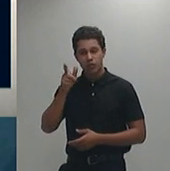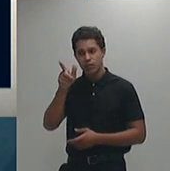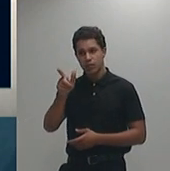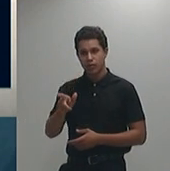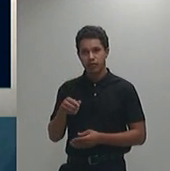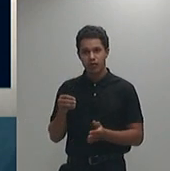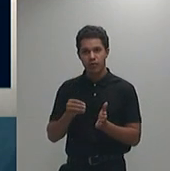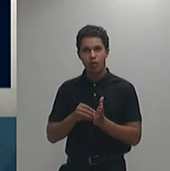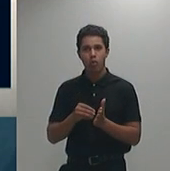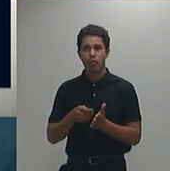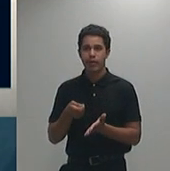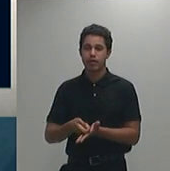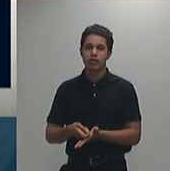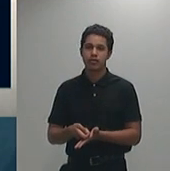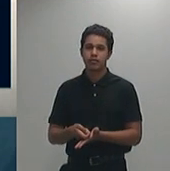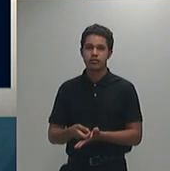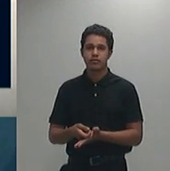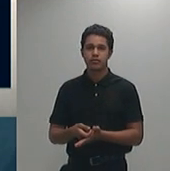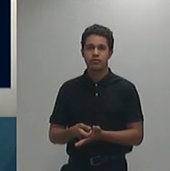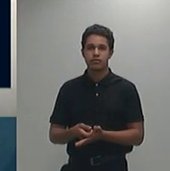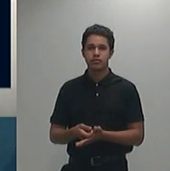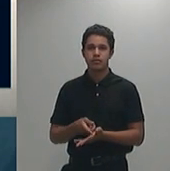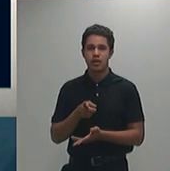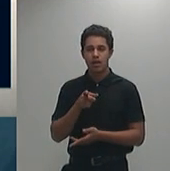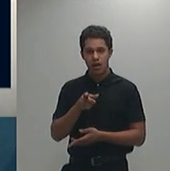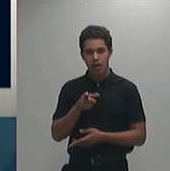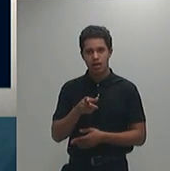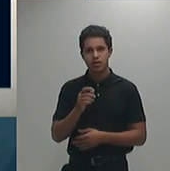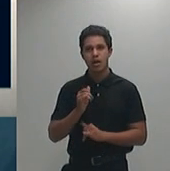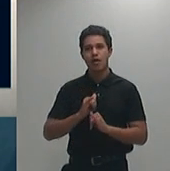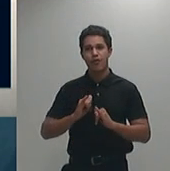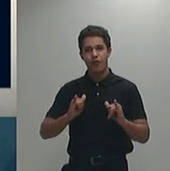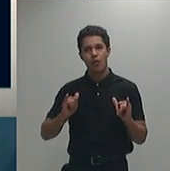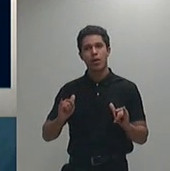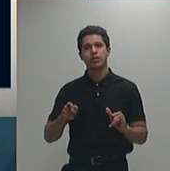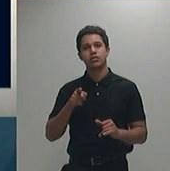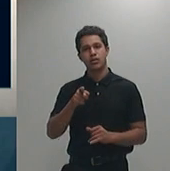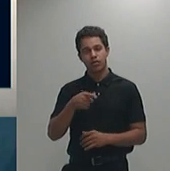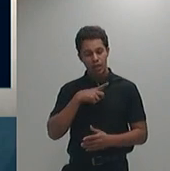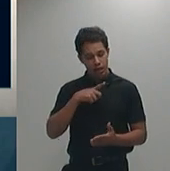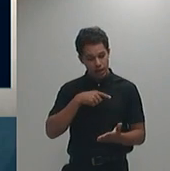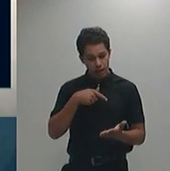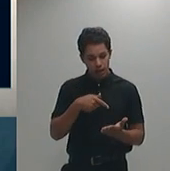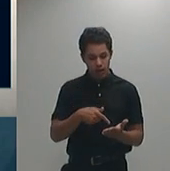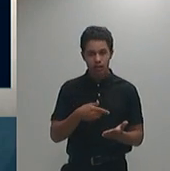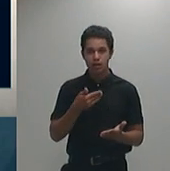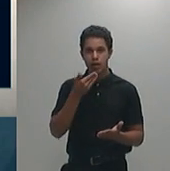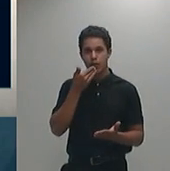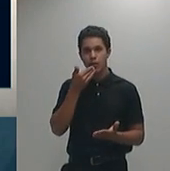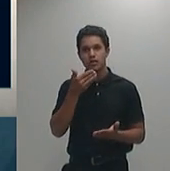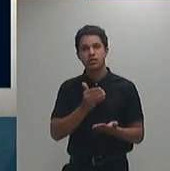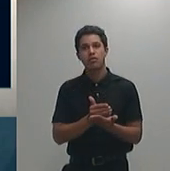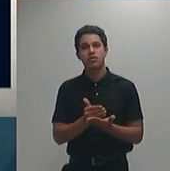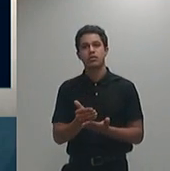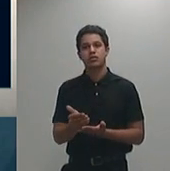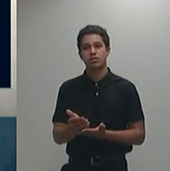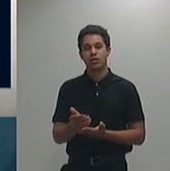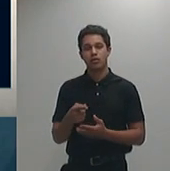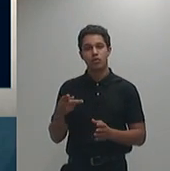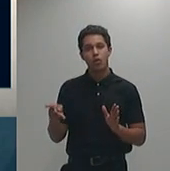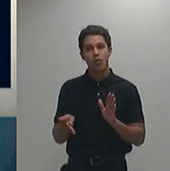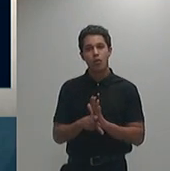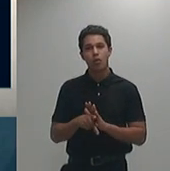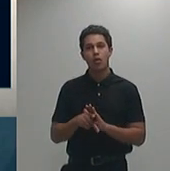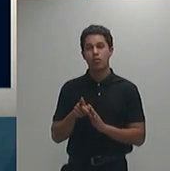sucumbenciais Eis que é essa a informação que consta da petição e e do próprio